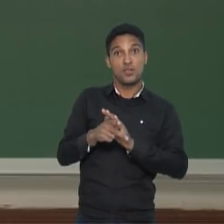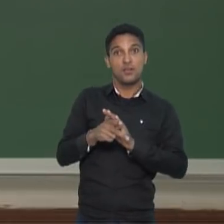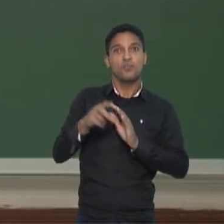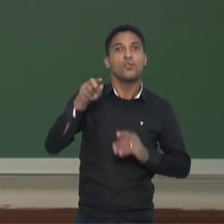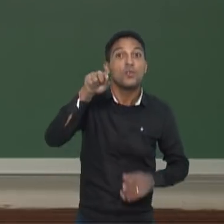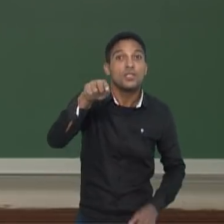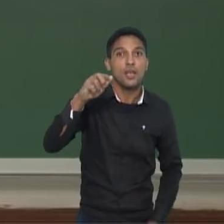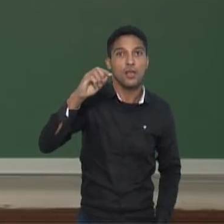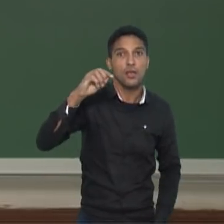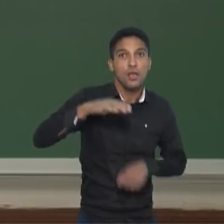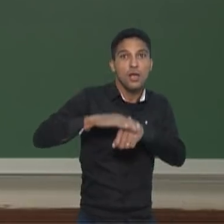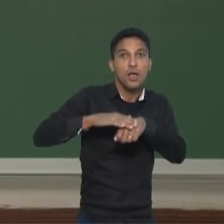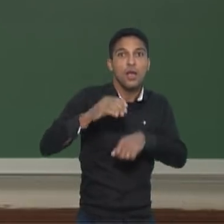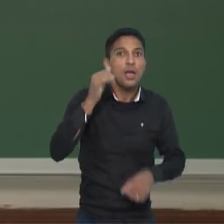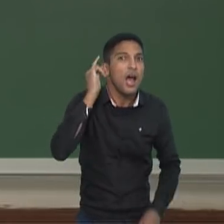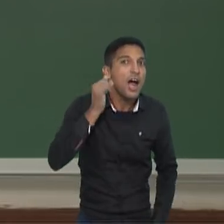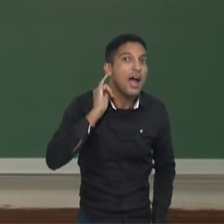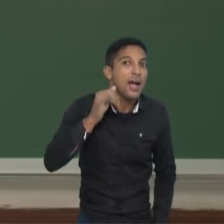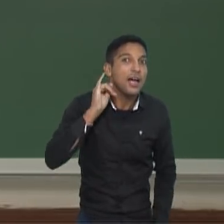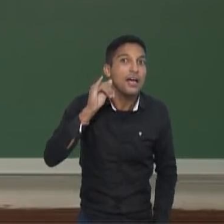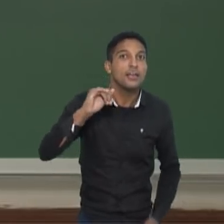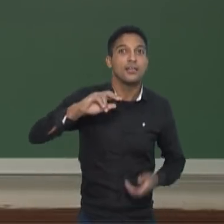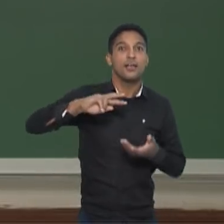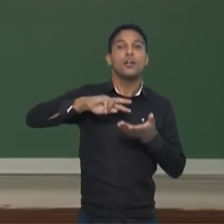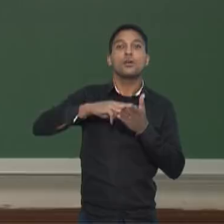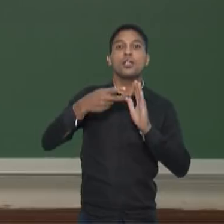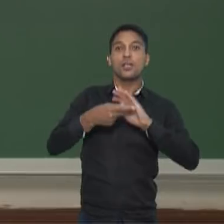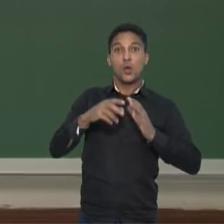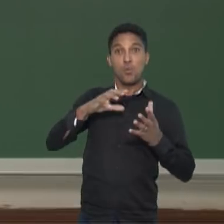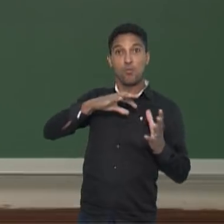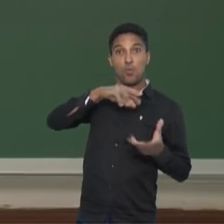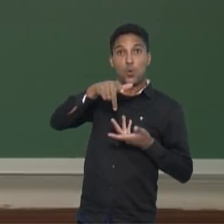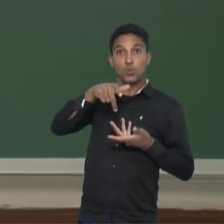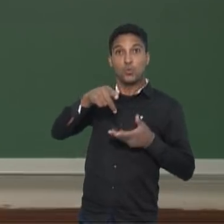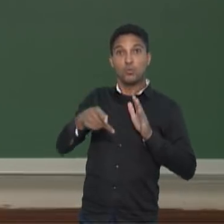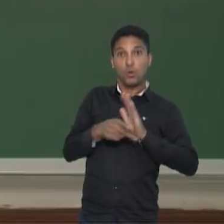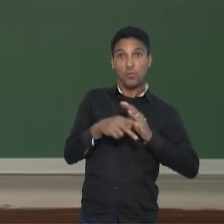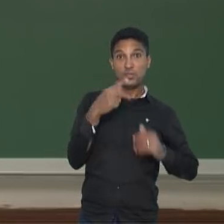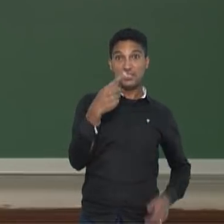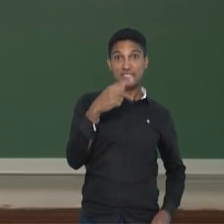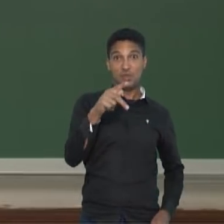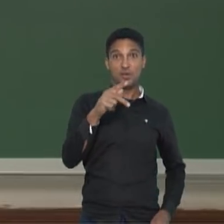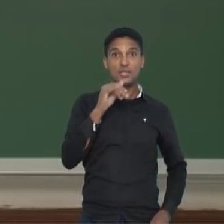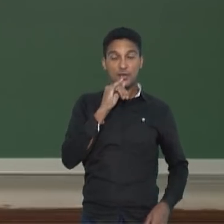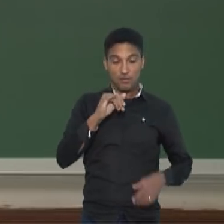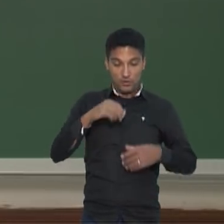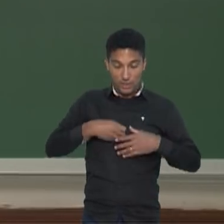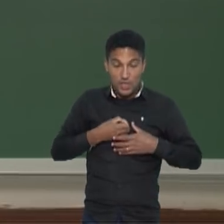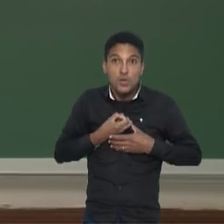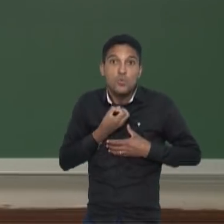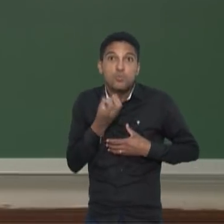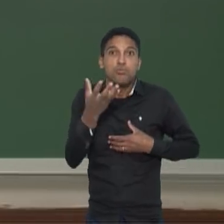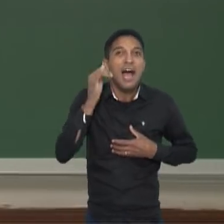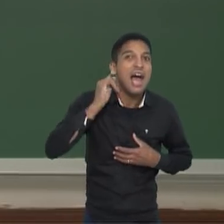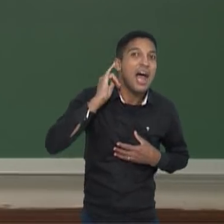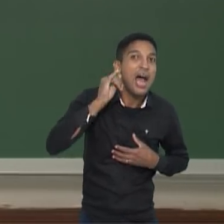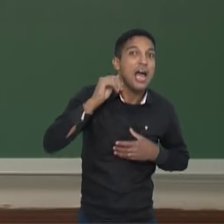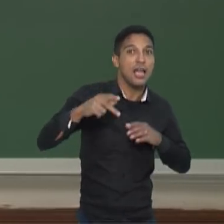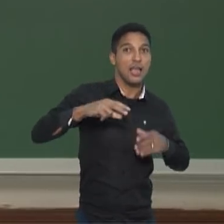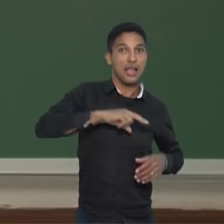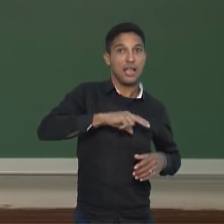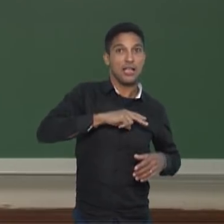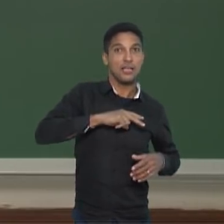Um universo ali de coisas que fazem sentido dentro daquela narrativa. Quando você vai ler um livro, quando você vai ver um filme, uma série, tem